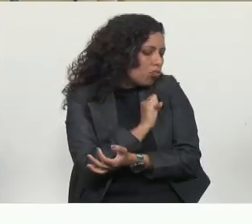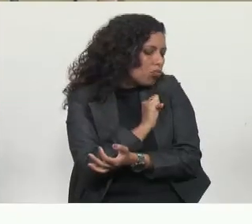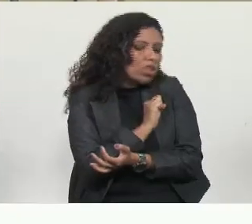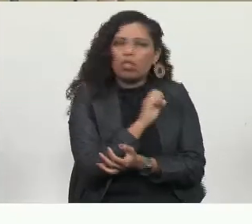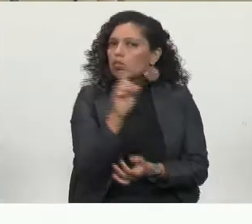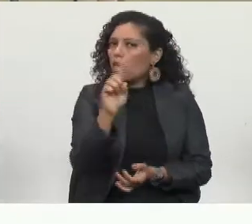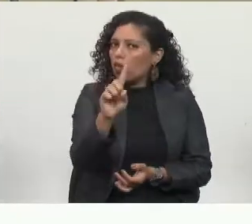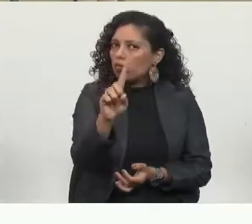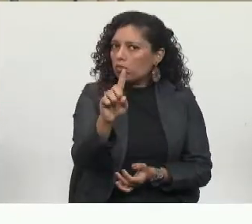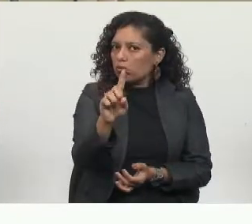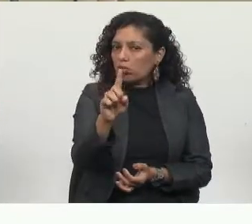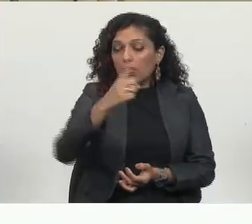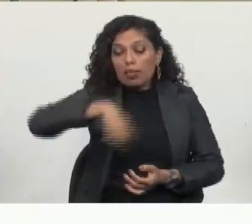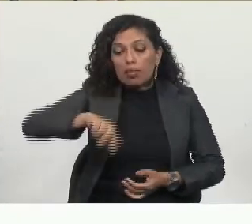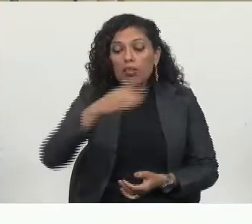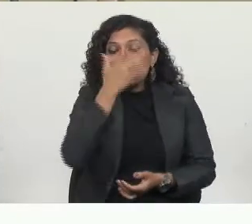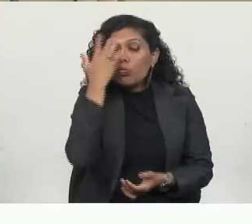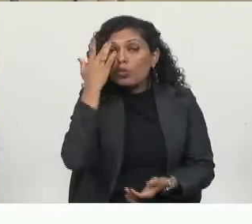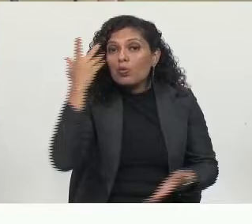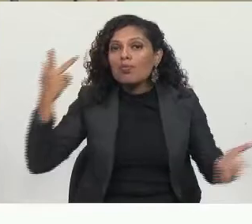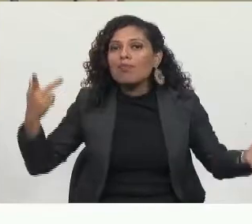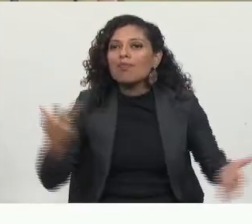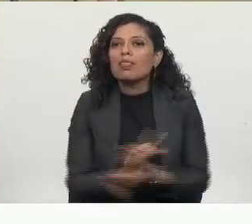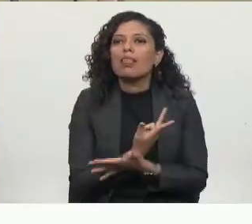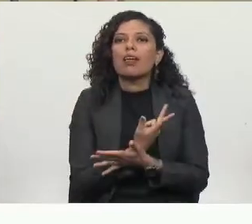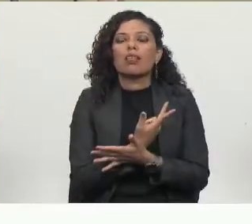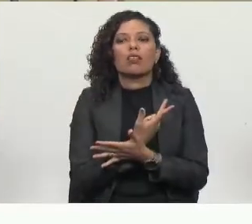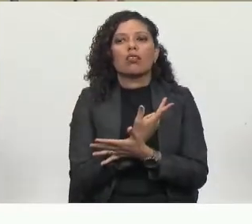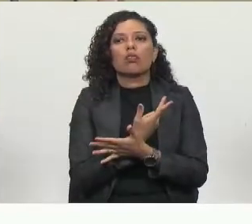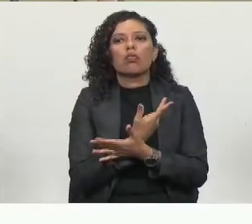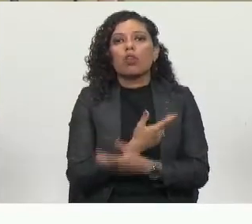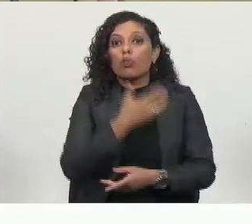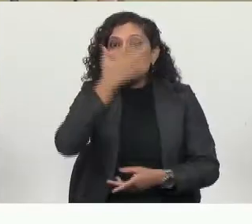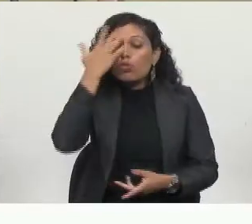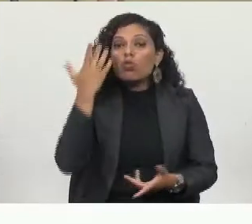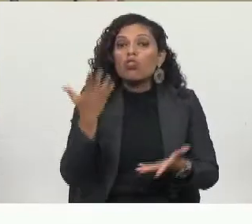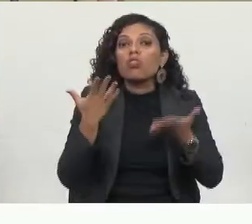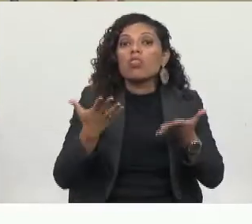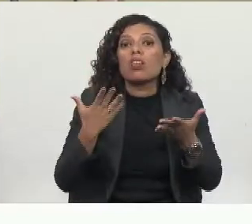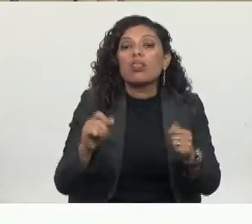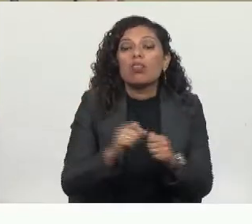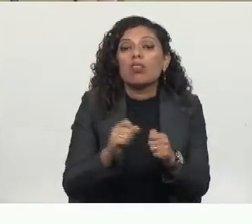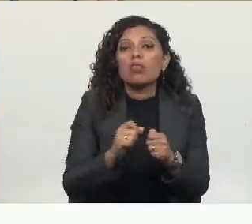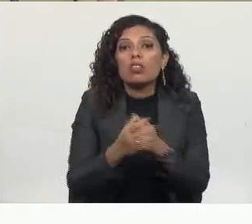Nós estamos lidando com seres humanos, infelizmente, com alguns inclinados ao mal.